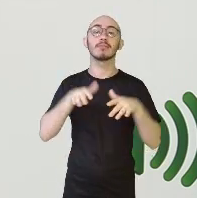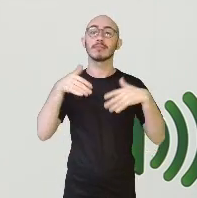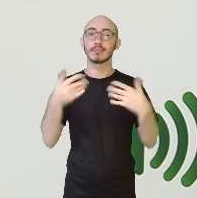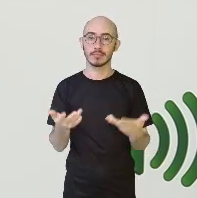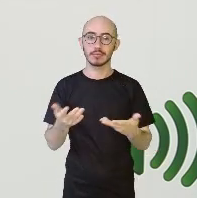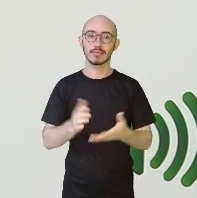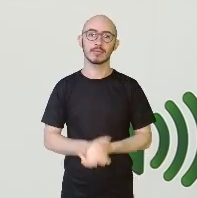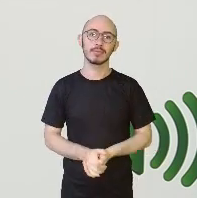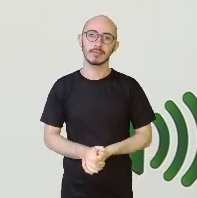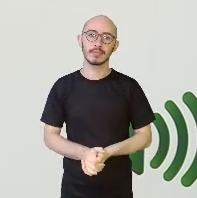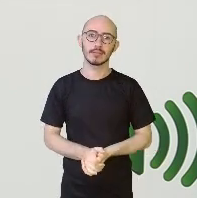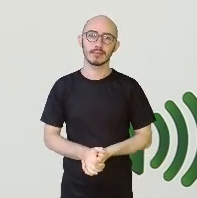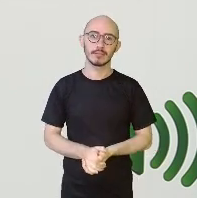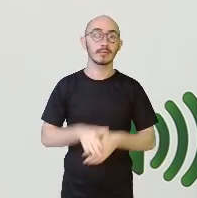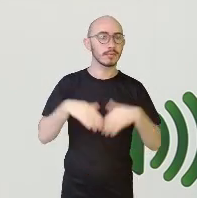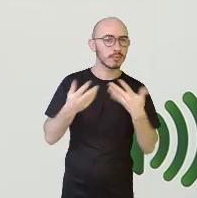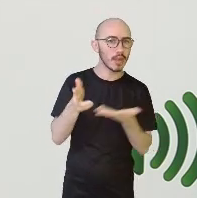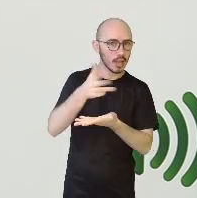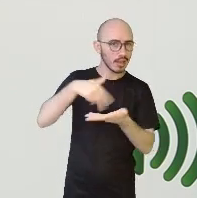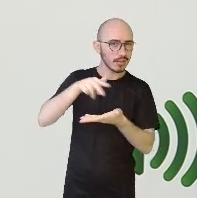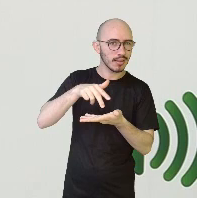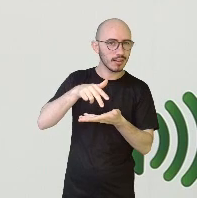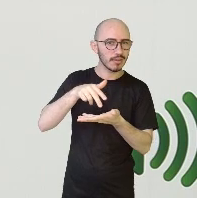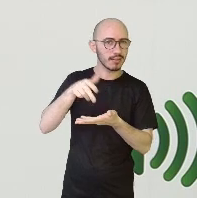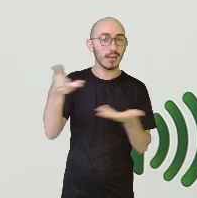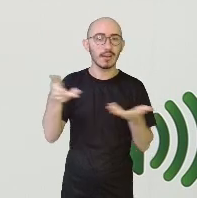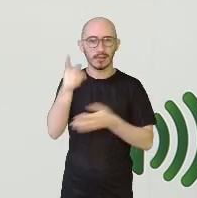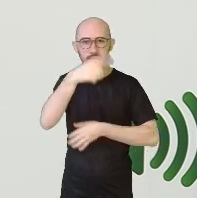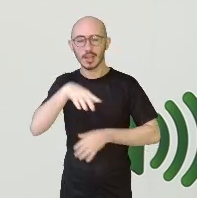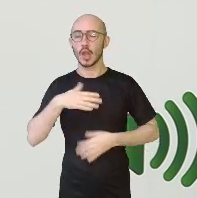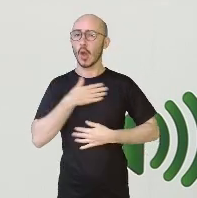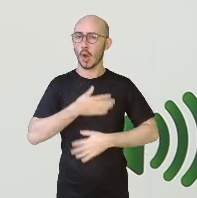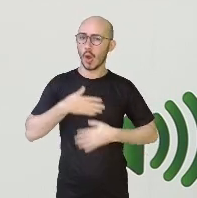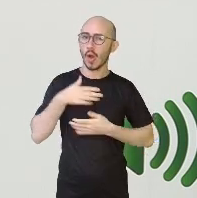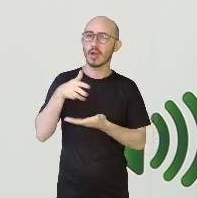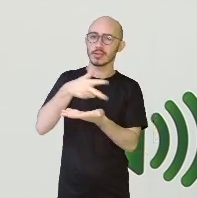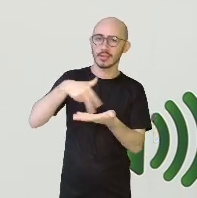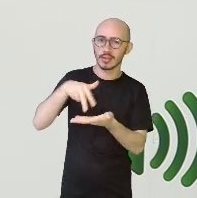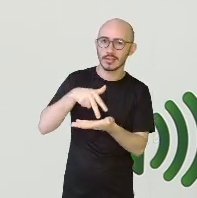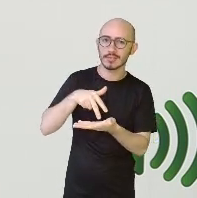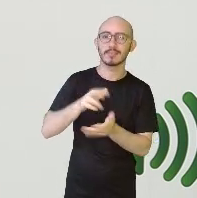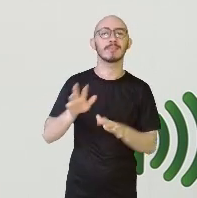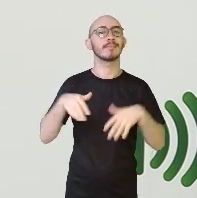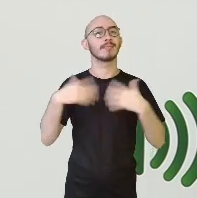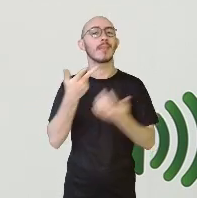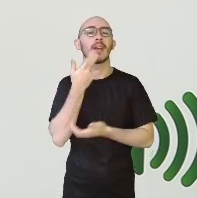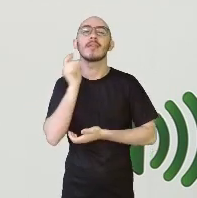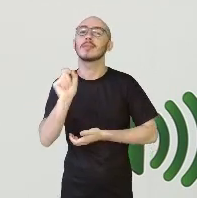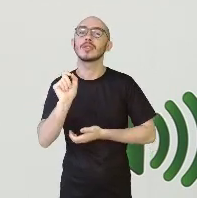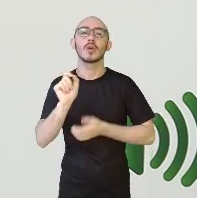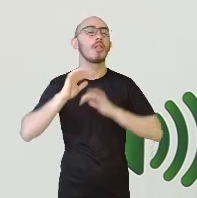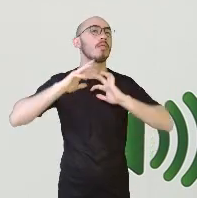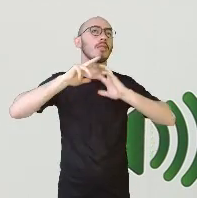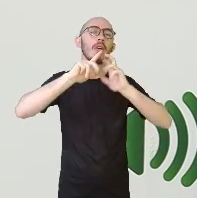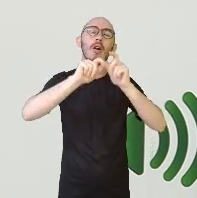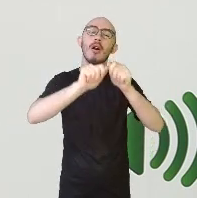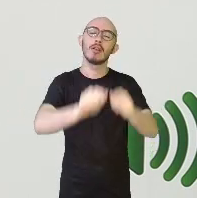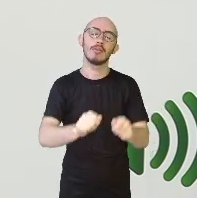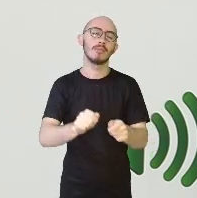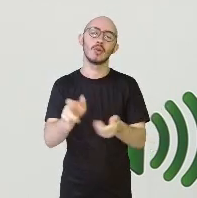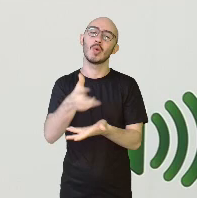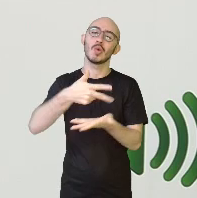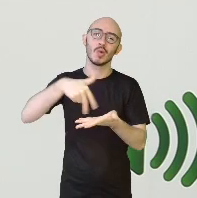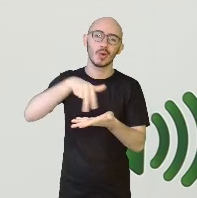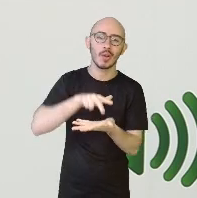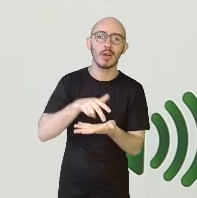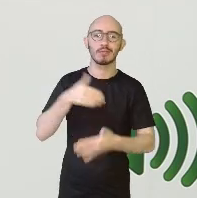ultimamente? E aí, estão dançando muito? Vocês gostam de dançar? Quem é que não gosta, né? De dançar, de colocar